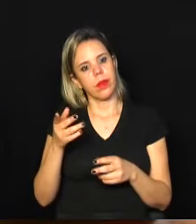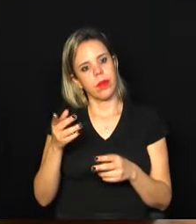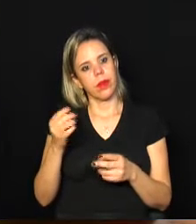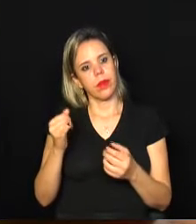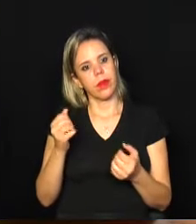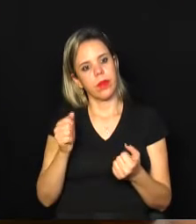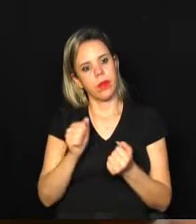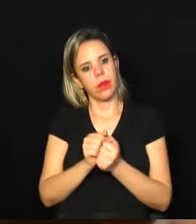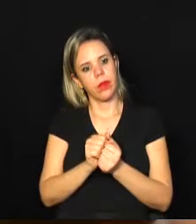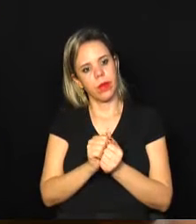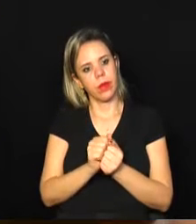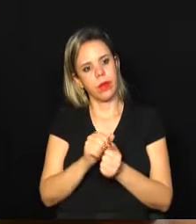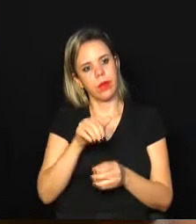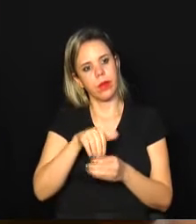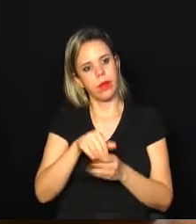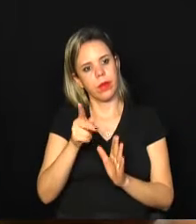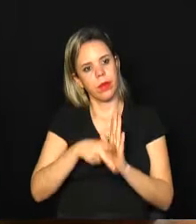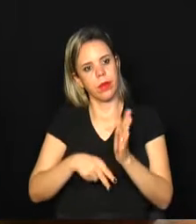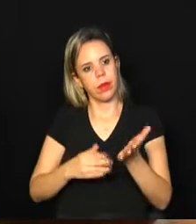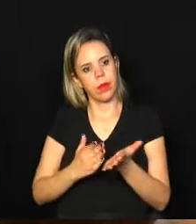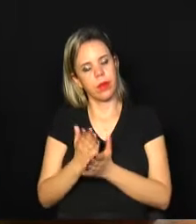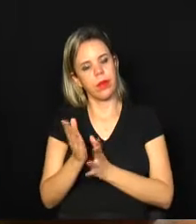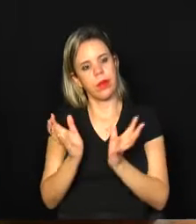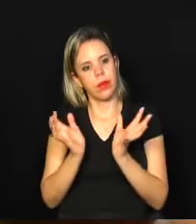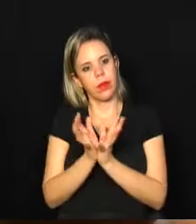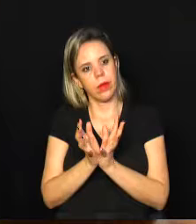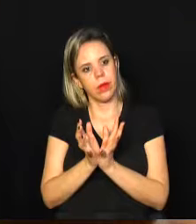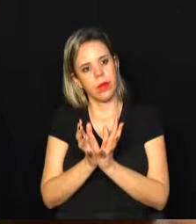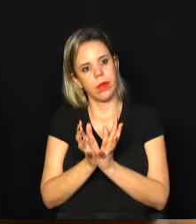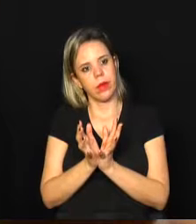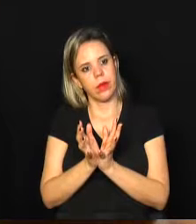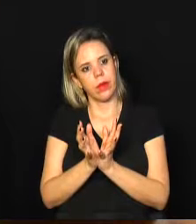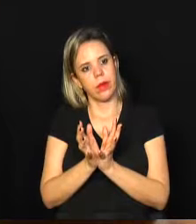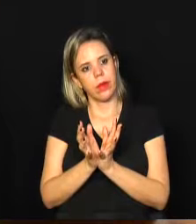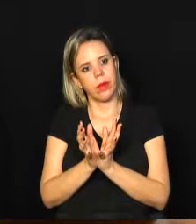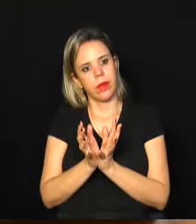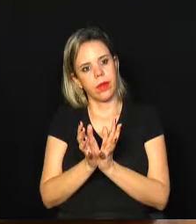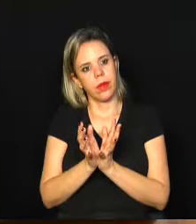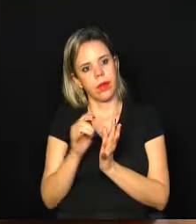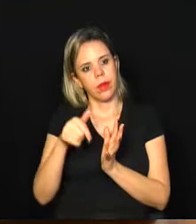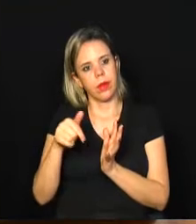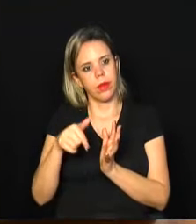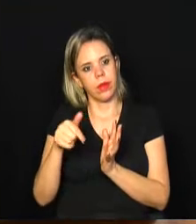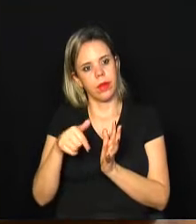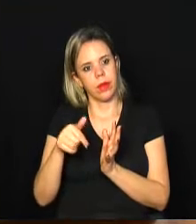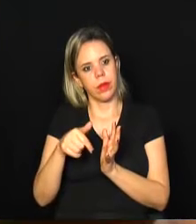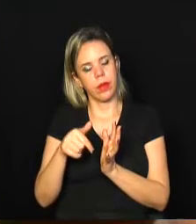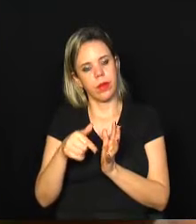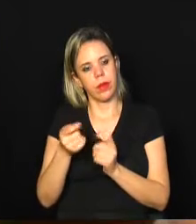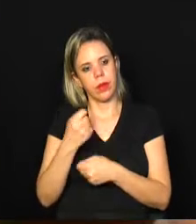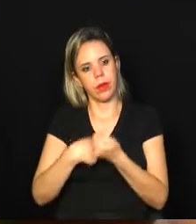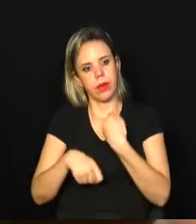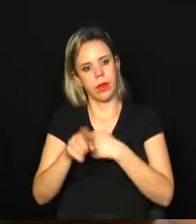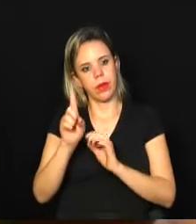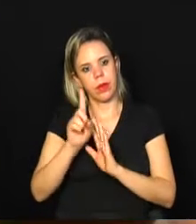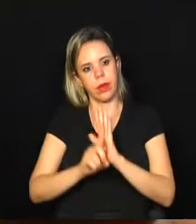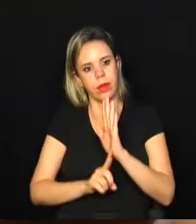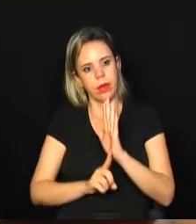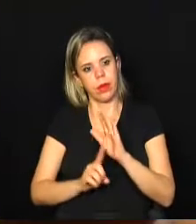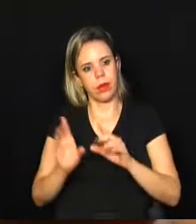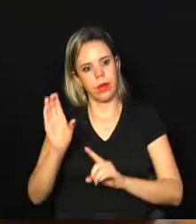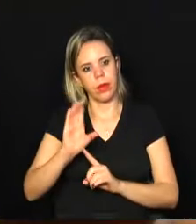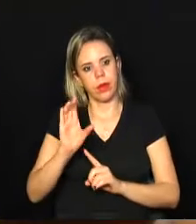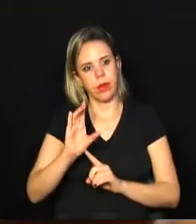excelência acompanhar o projeto fica aprovado pela comissão pela nossa comissão aqui de Economia defesa dos